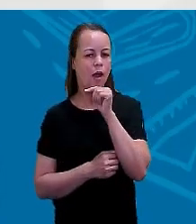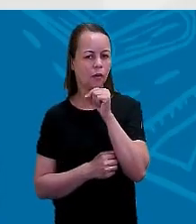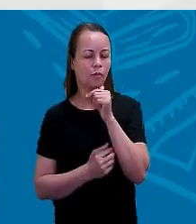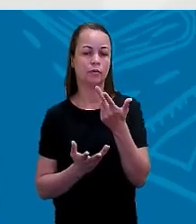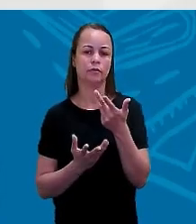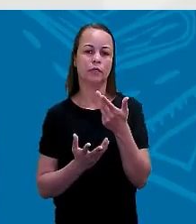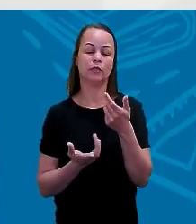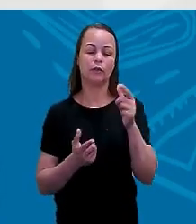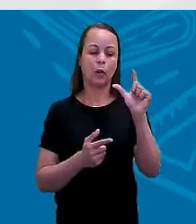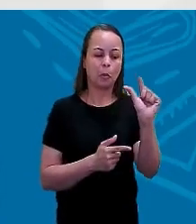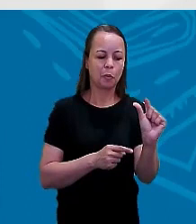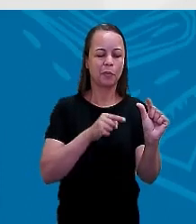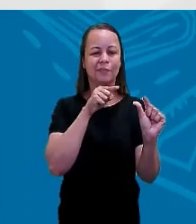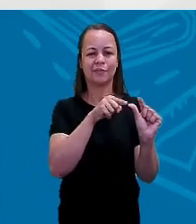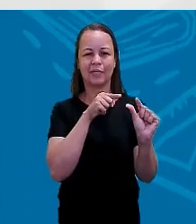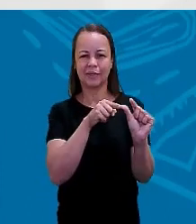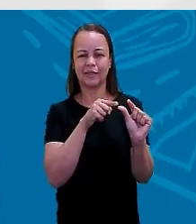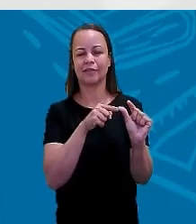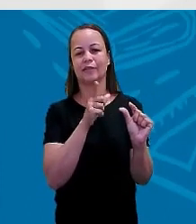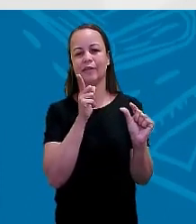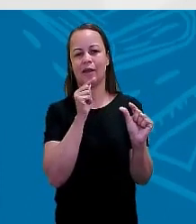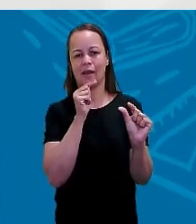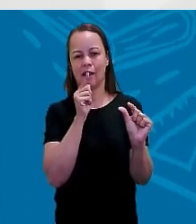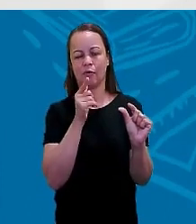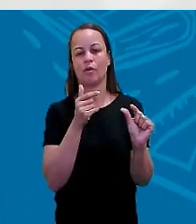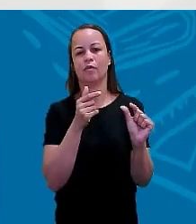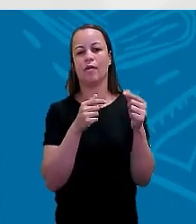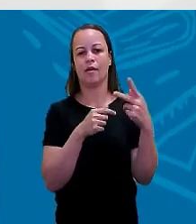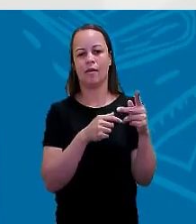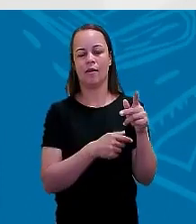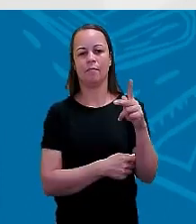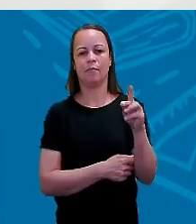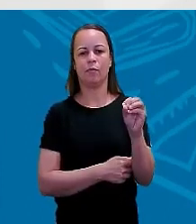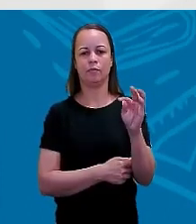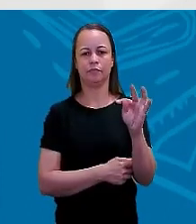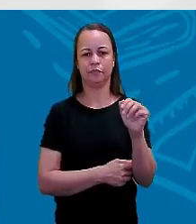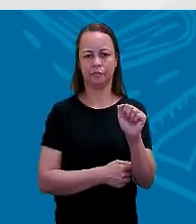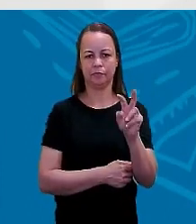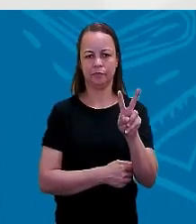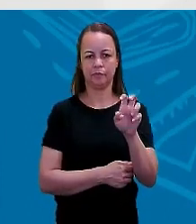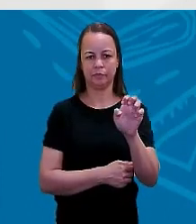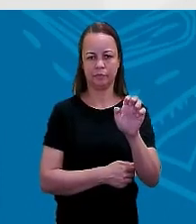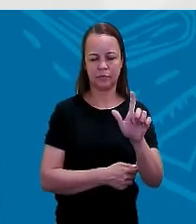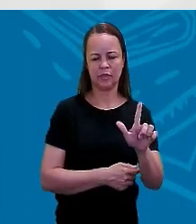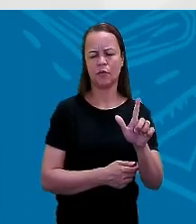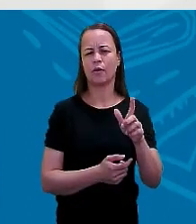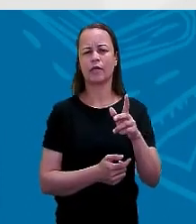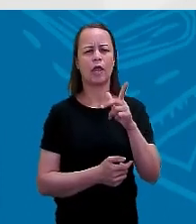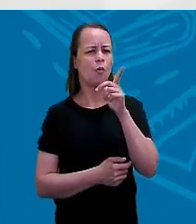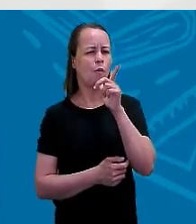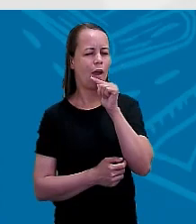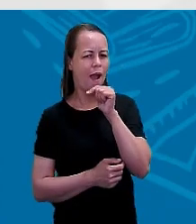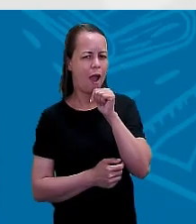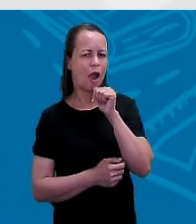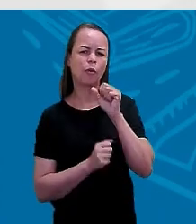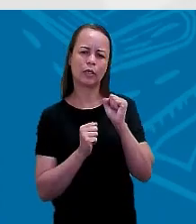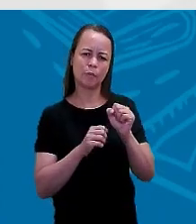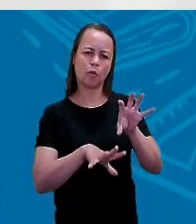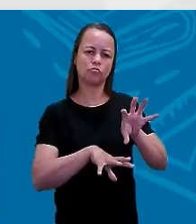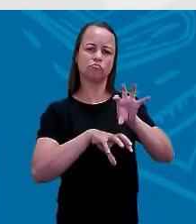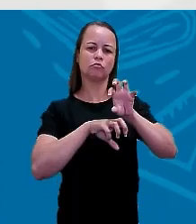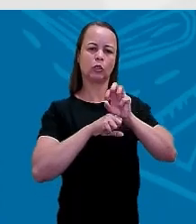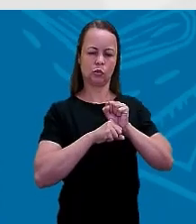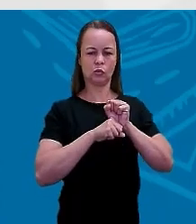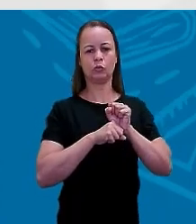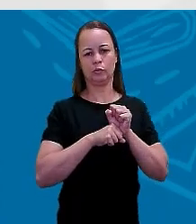apenas uma pequena quantidade dessa água, ela vai ser água potável, vai ser água doce, vai ser aquela água que vai poder ser consumida